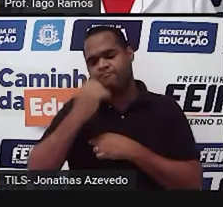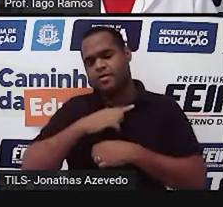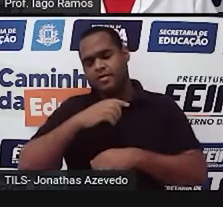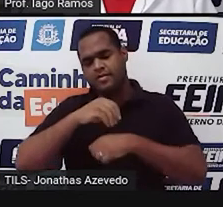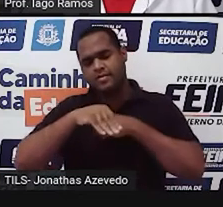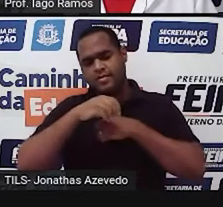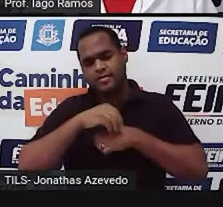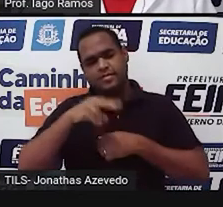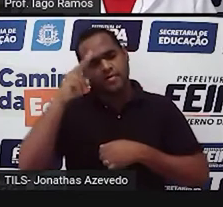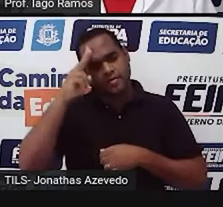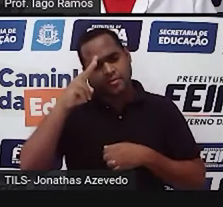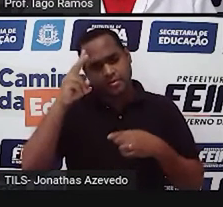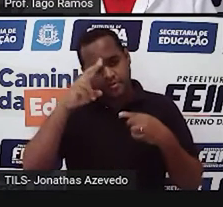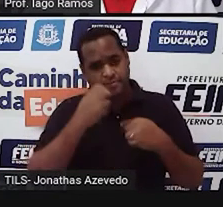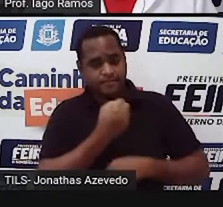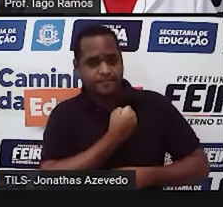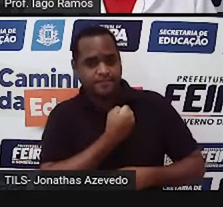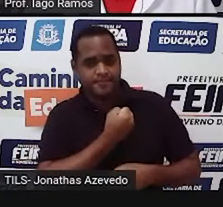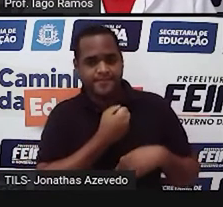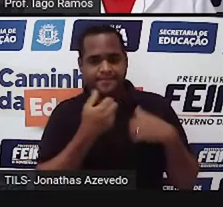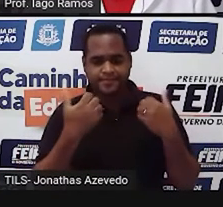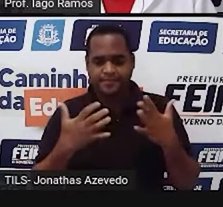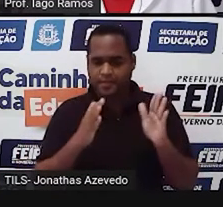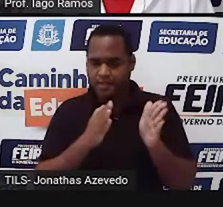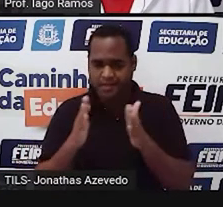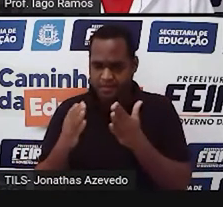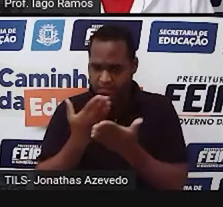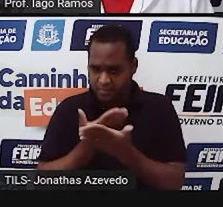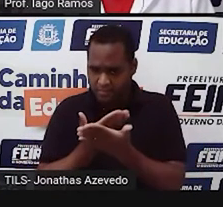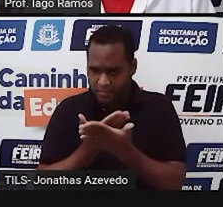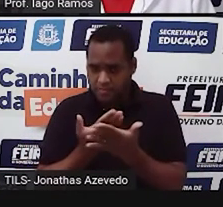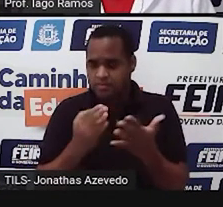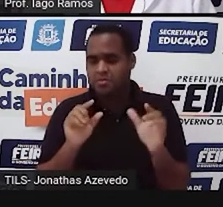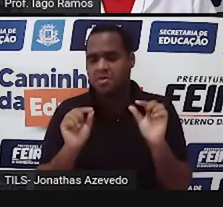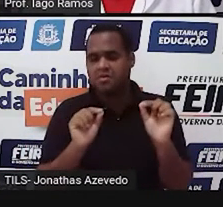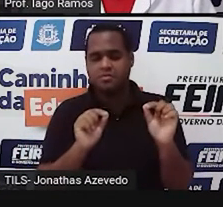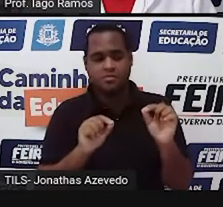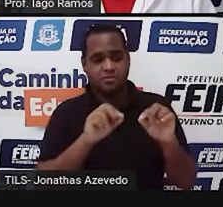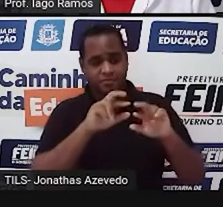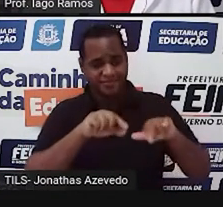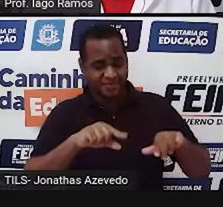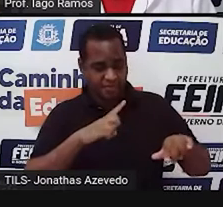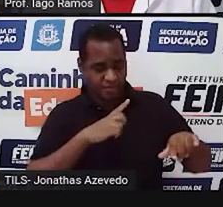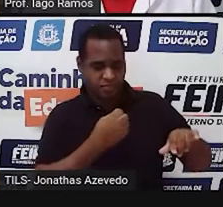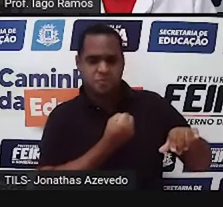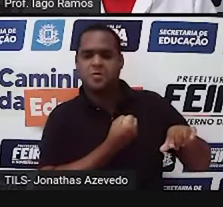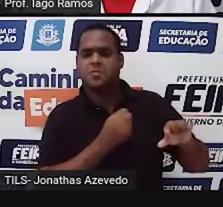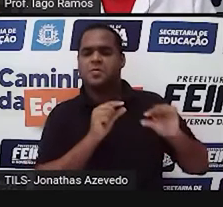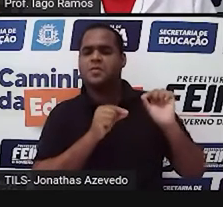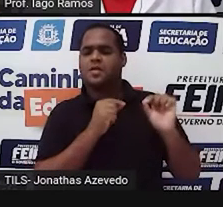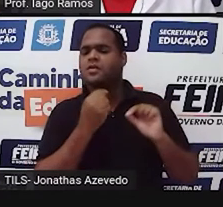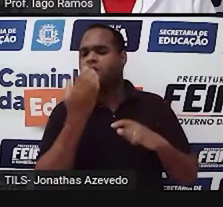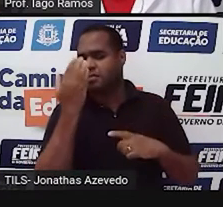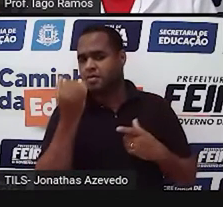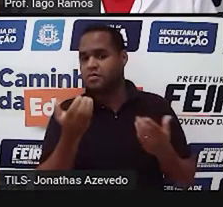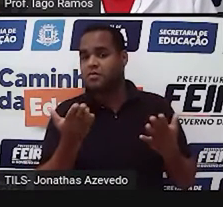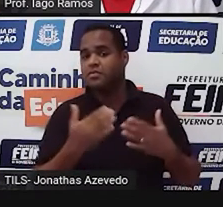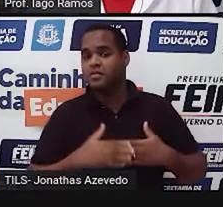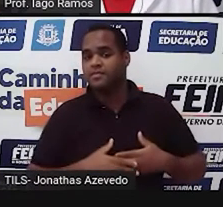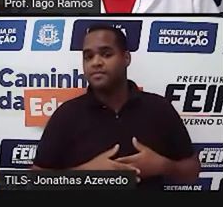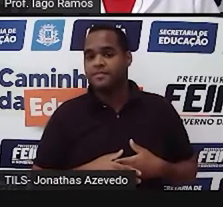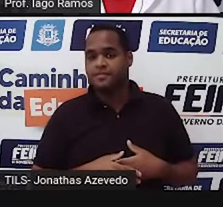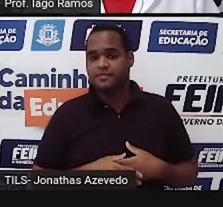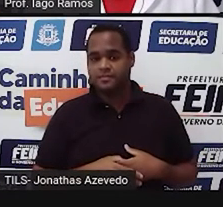dos tipos de número que a gente já estudou que os tipos de números são esses aí